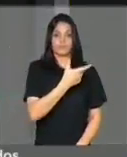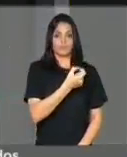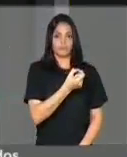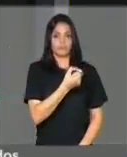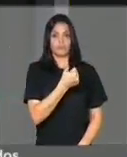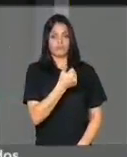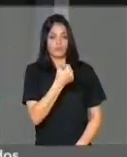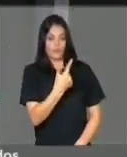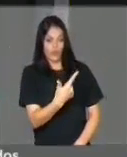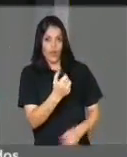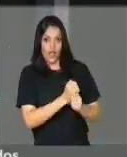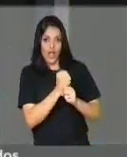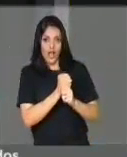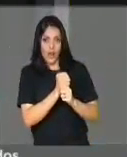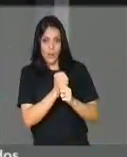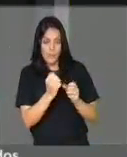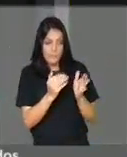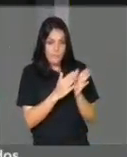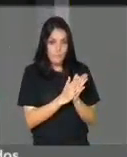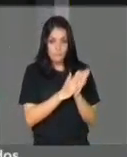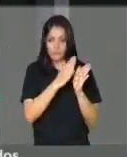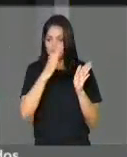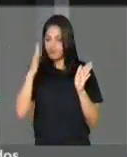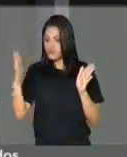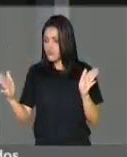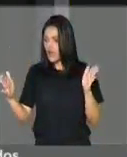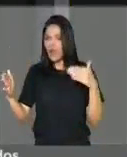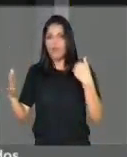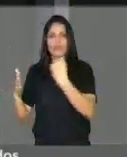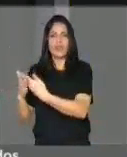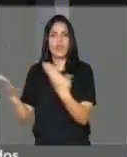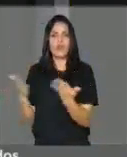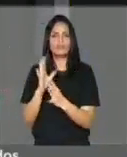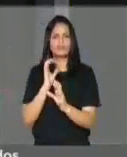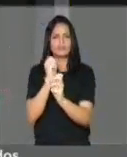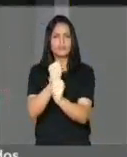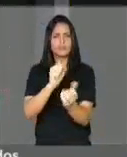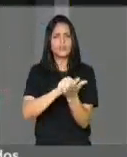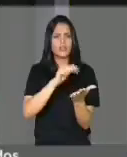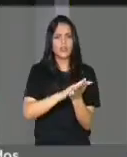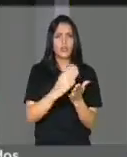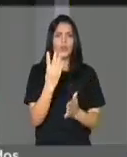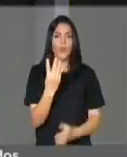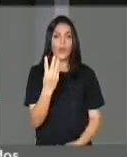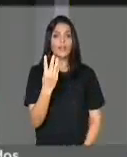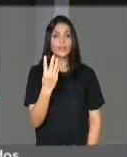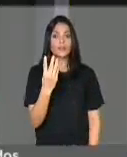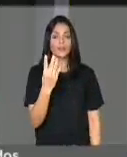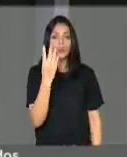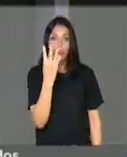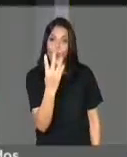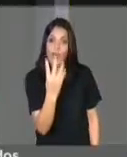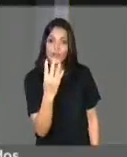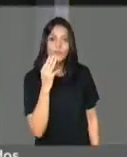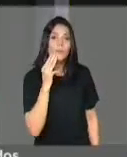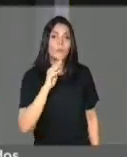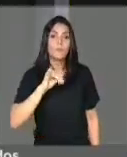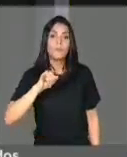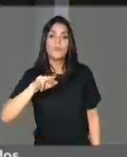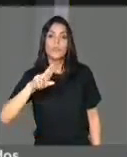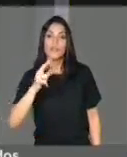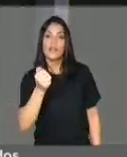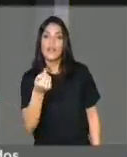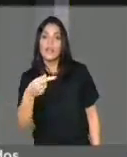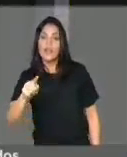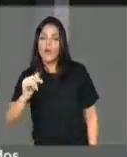como ponto de partida, até hoje foram registrados algo mais de 4 milhões, Lourenço, 4